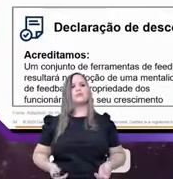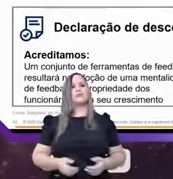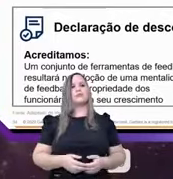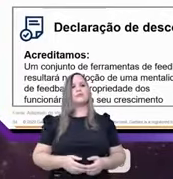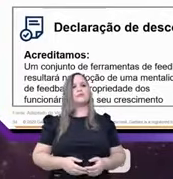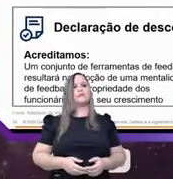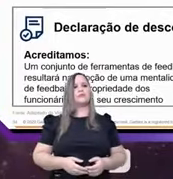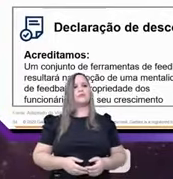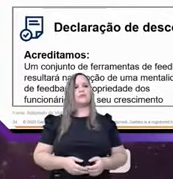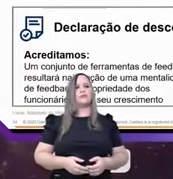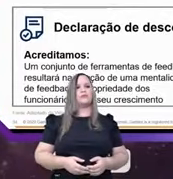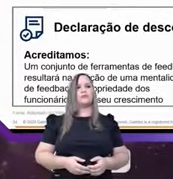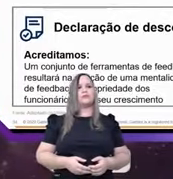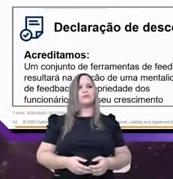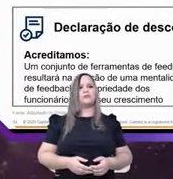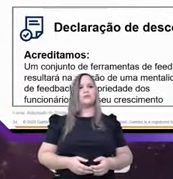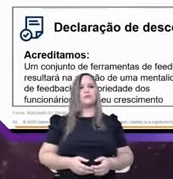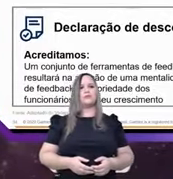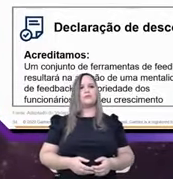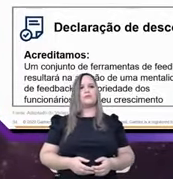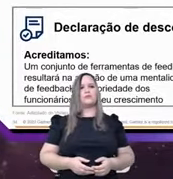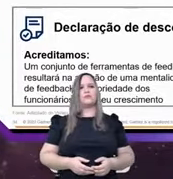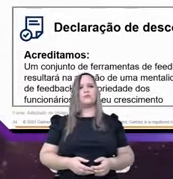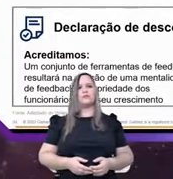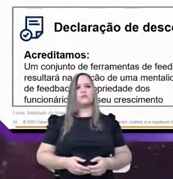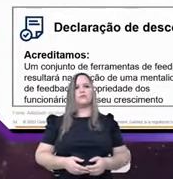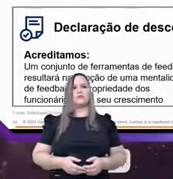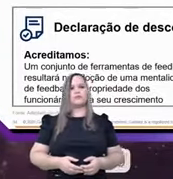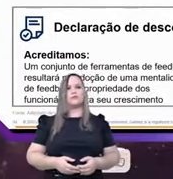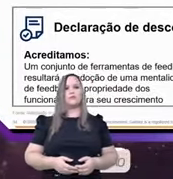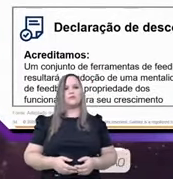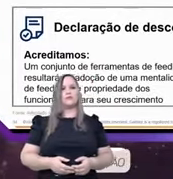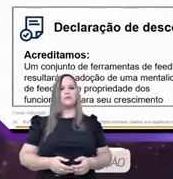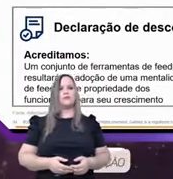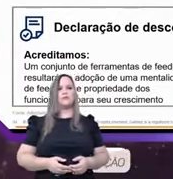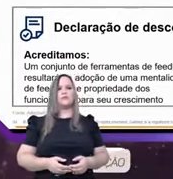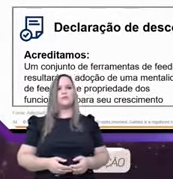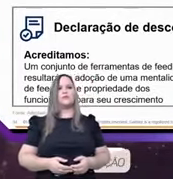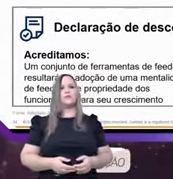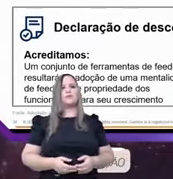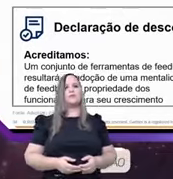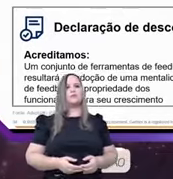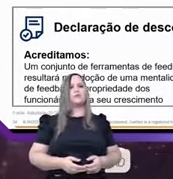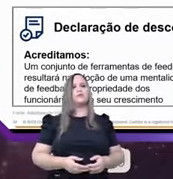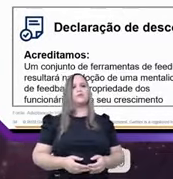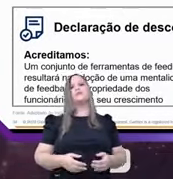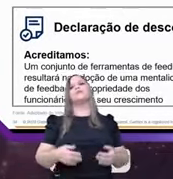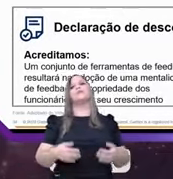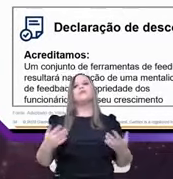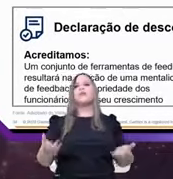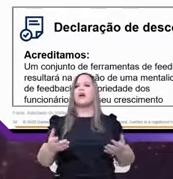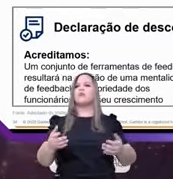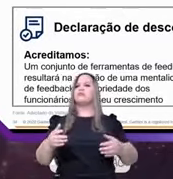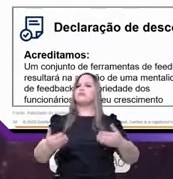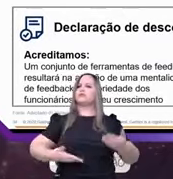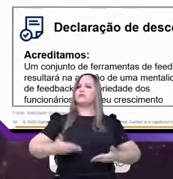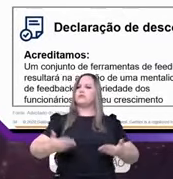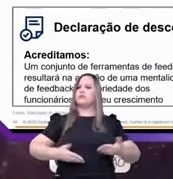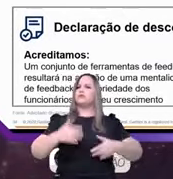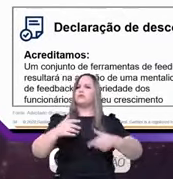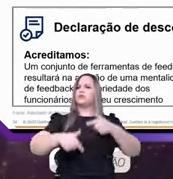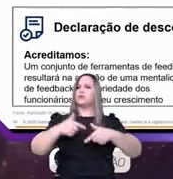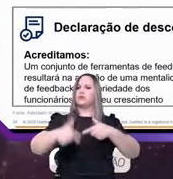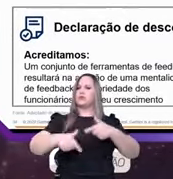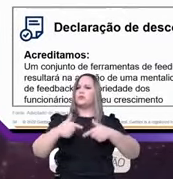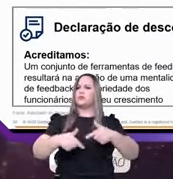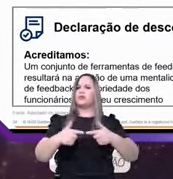Qual é o problema, um dos problemas que tinham de feedback? Hesitação dos funcionários em dar feedback. Um desafio de compartilhamento de feedback,